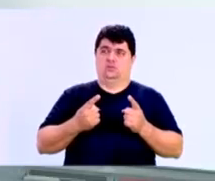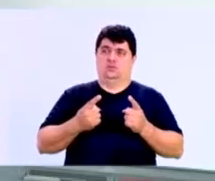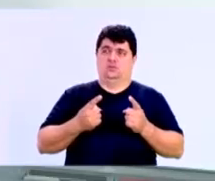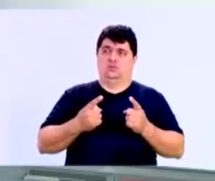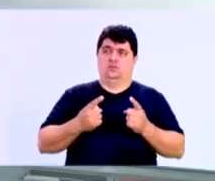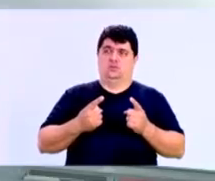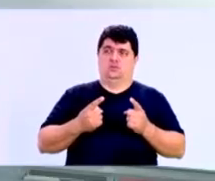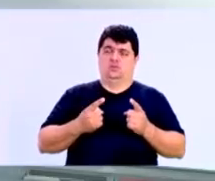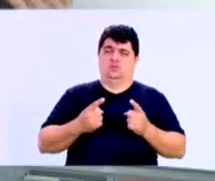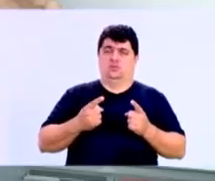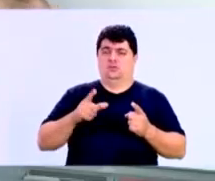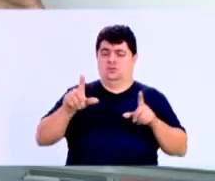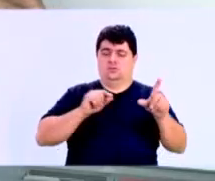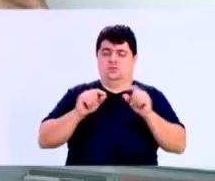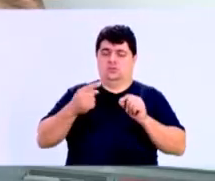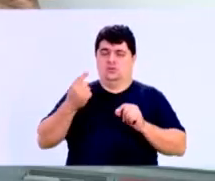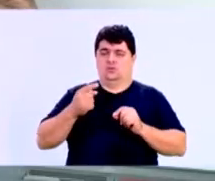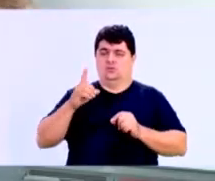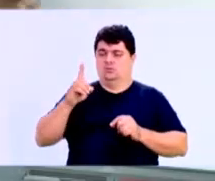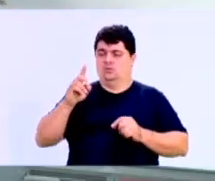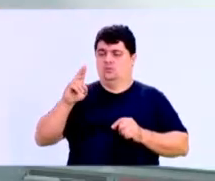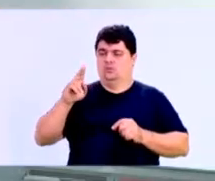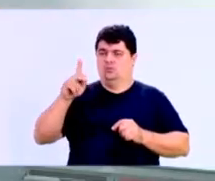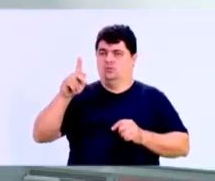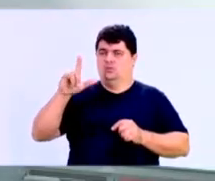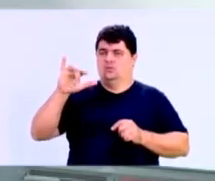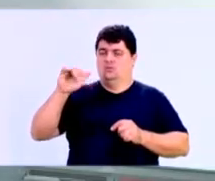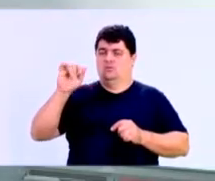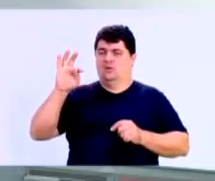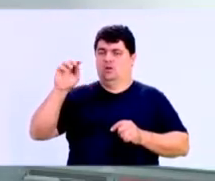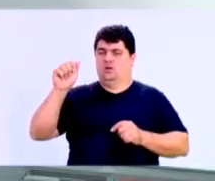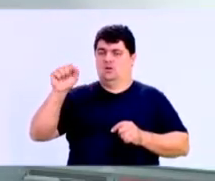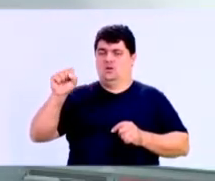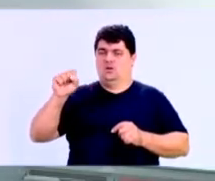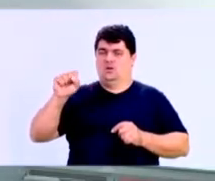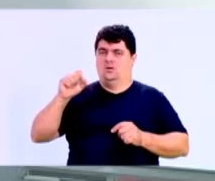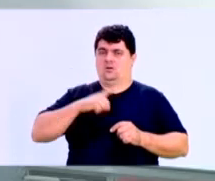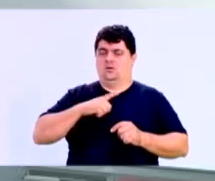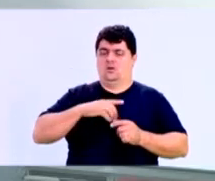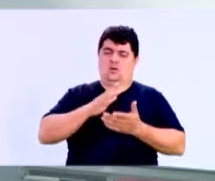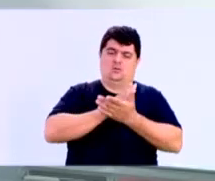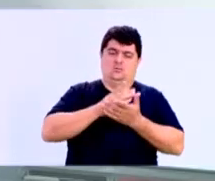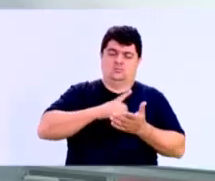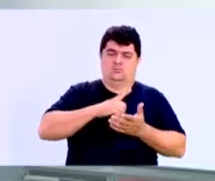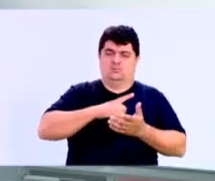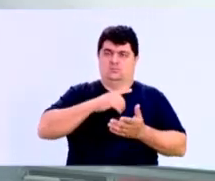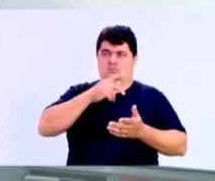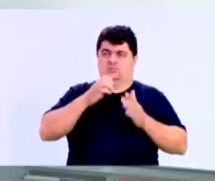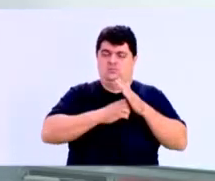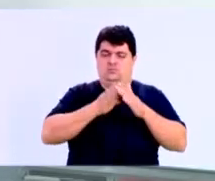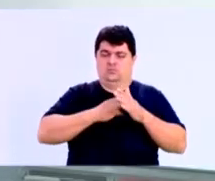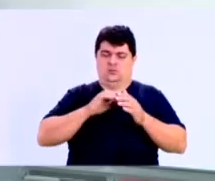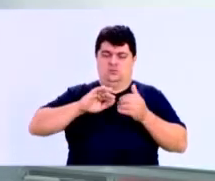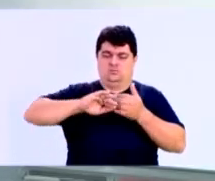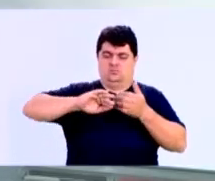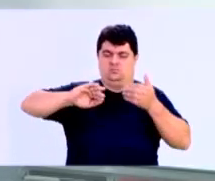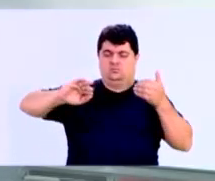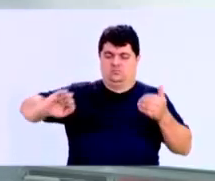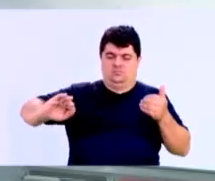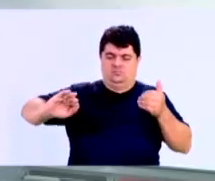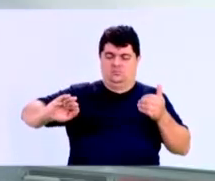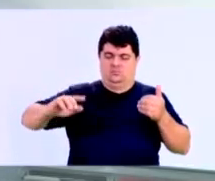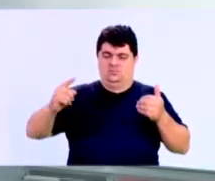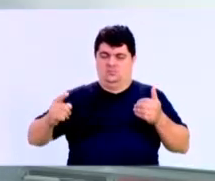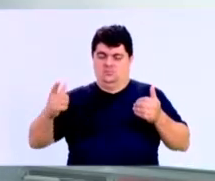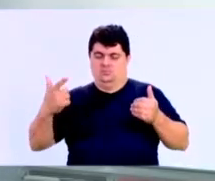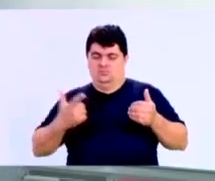a gente opta por duplicados a receber. Quando tem dois, provavelmente a empresa está dividindo, assim, esse aqui é o que eu tenho das operações, esse aqui é o que